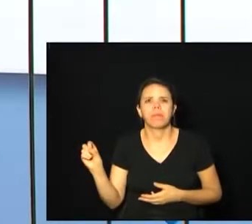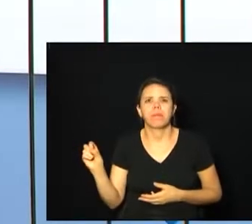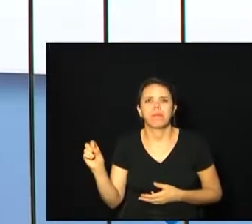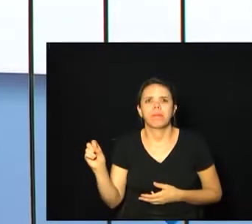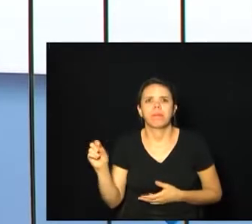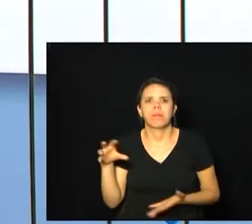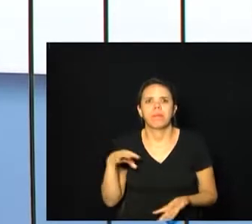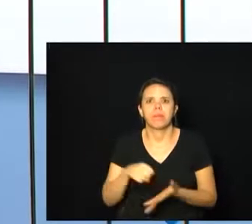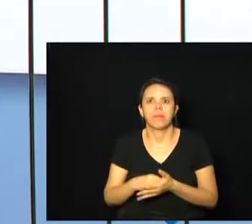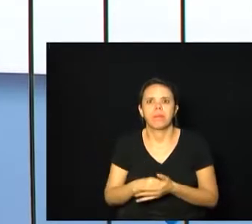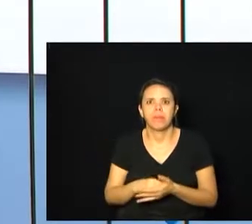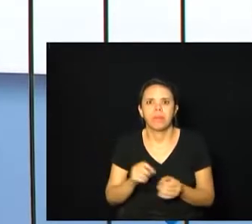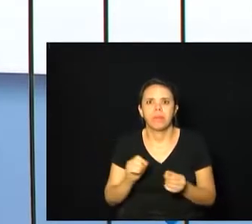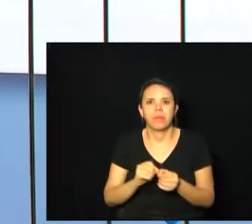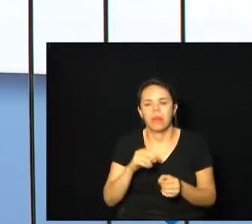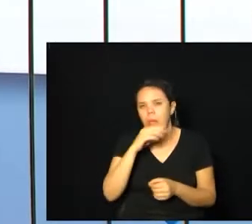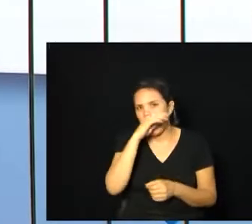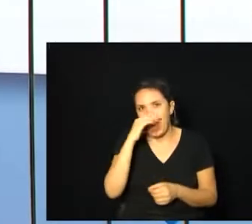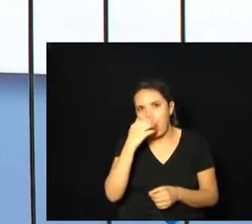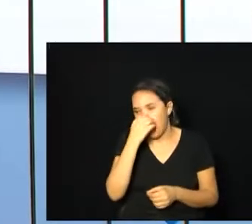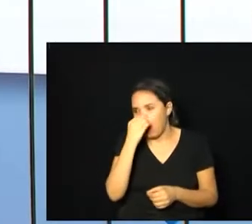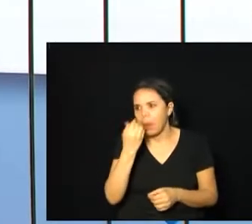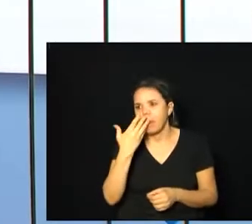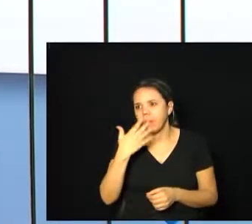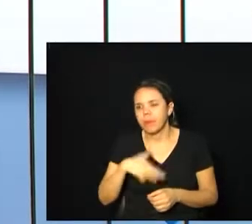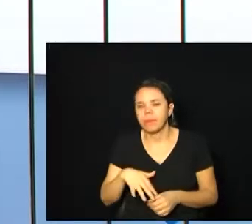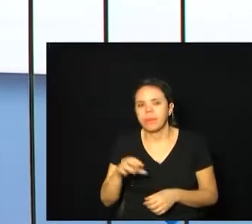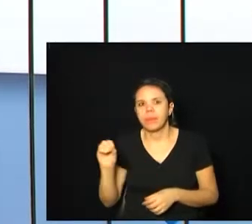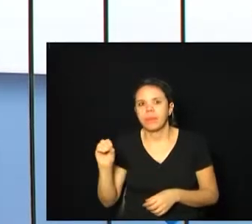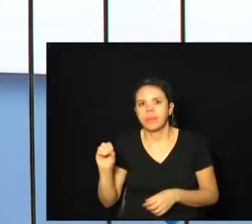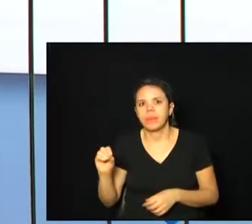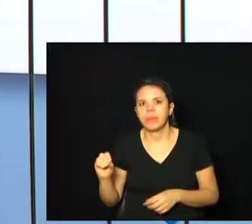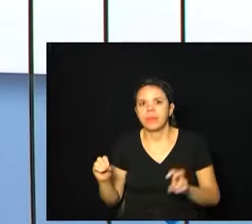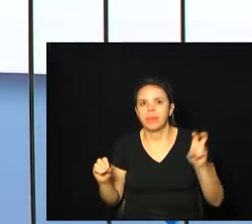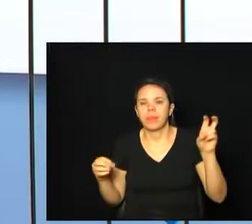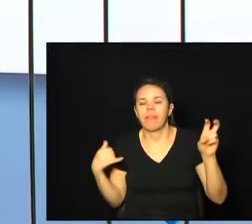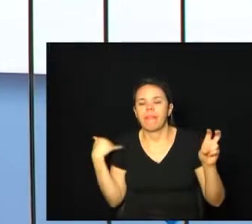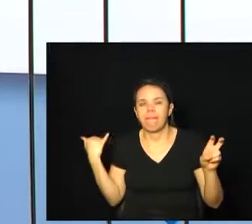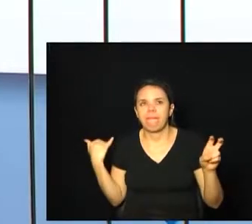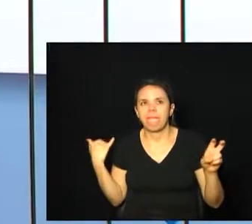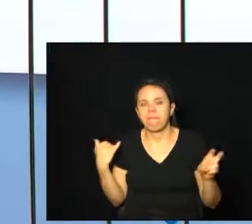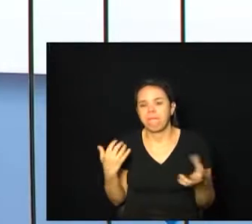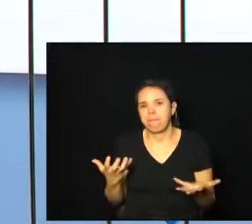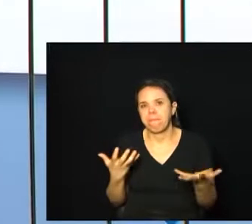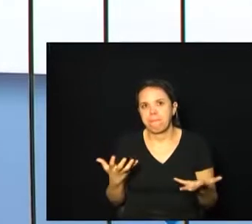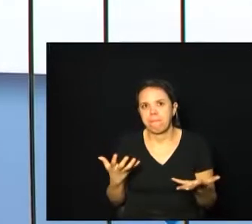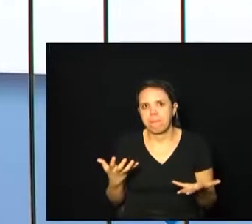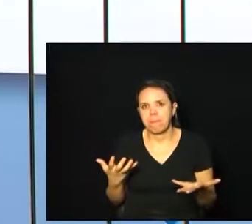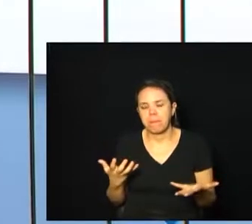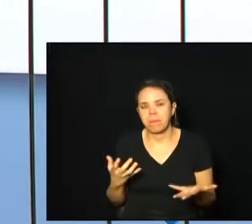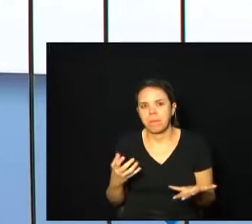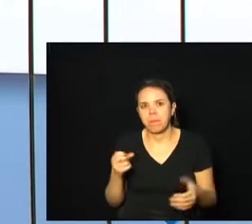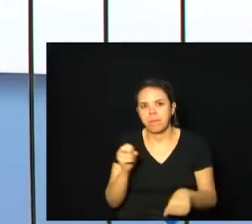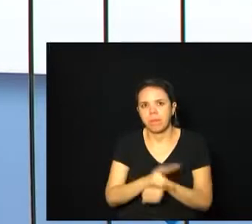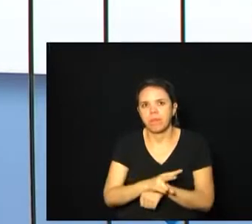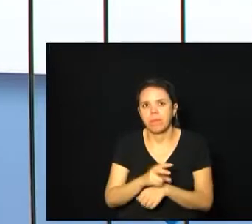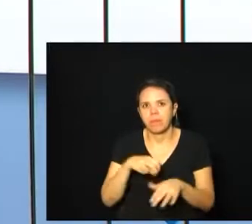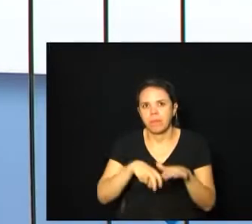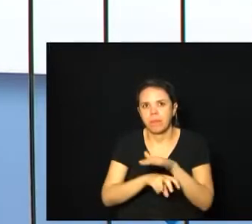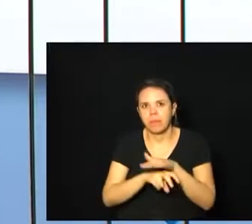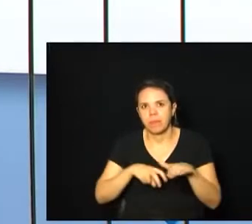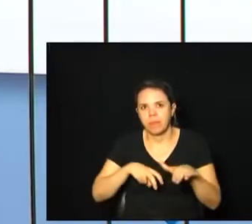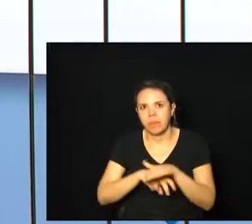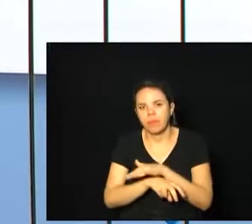7.572 cadastros feitos para crianças de 0 a 5 anos interessadas em garantir uma vaga na